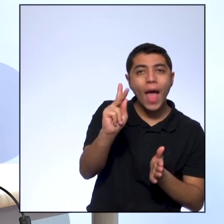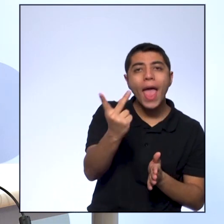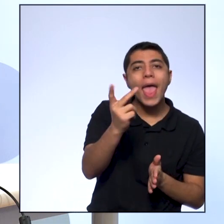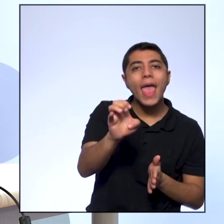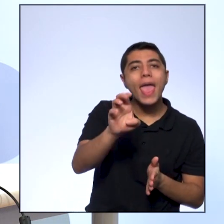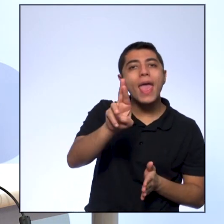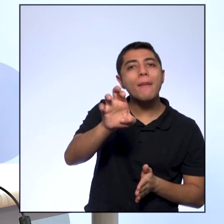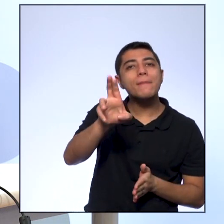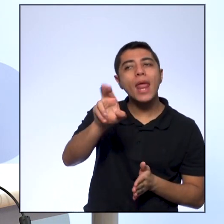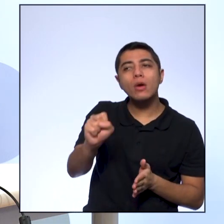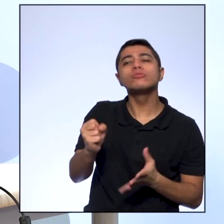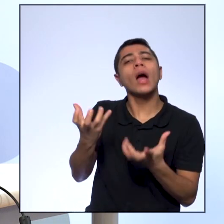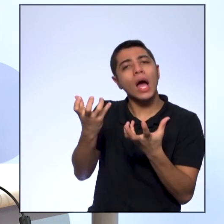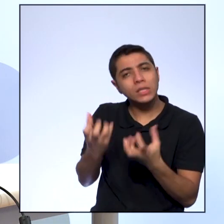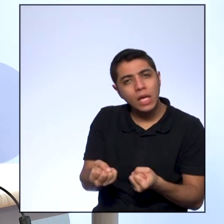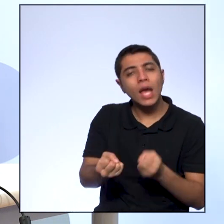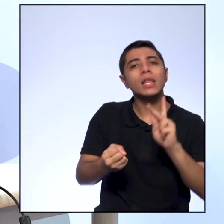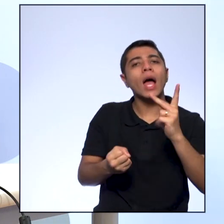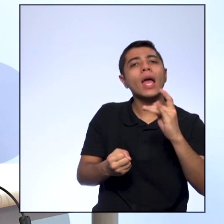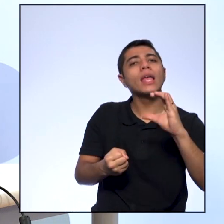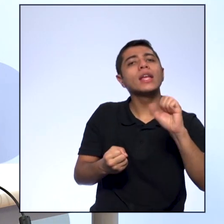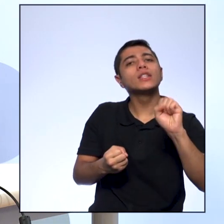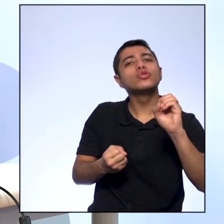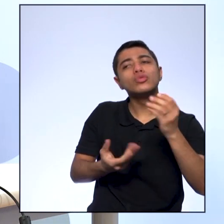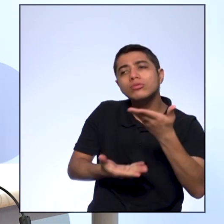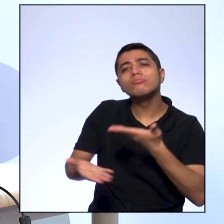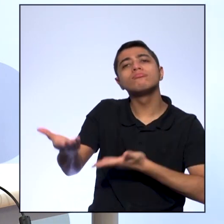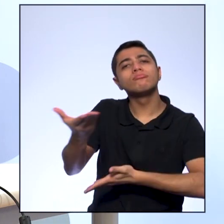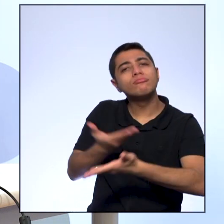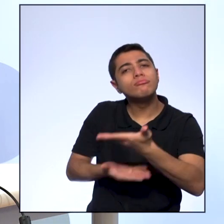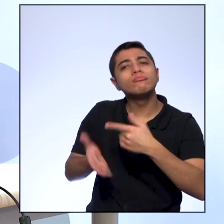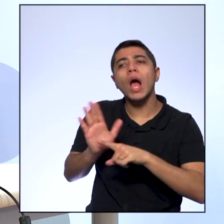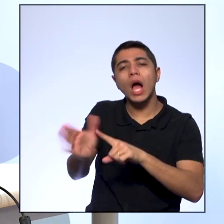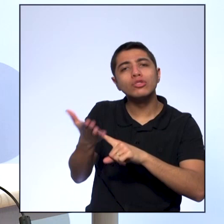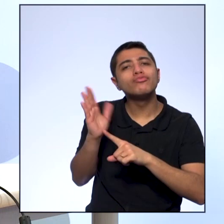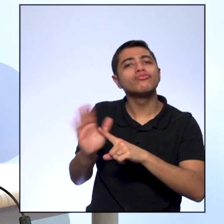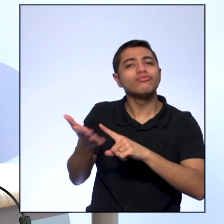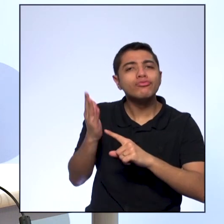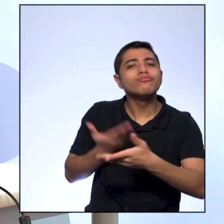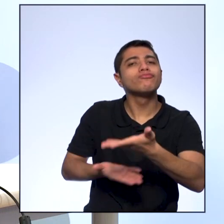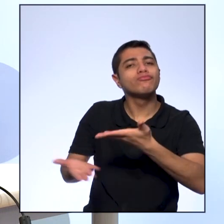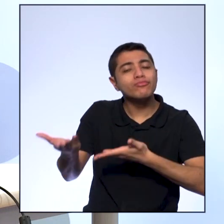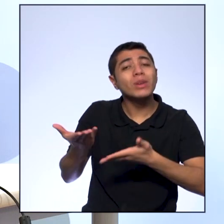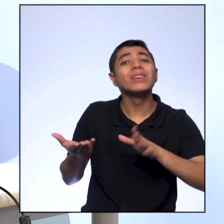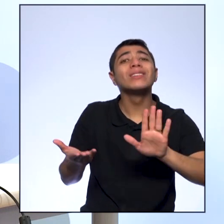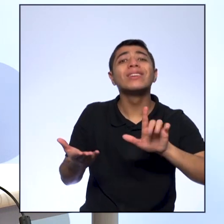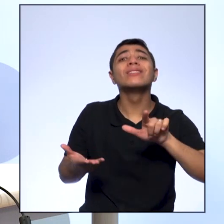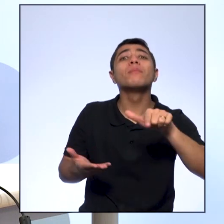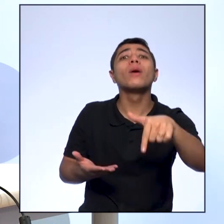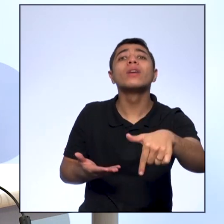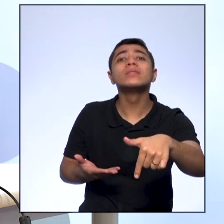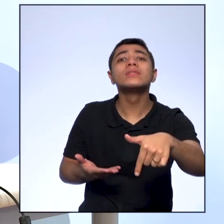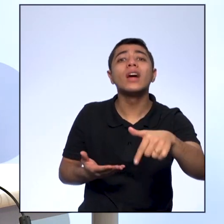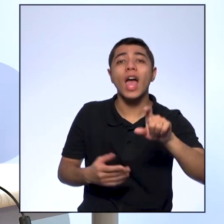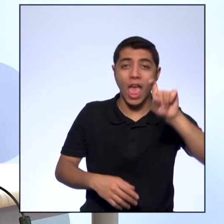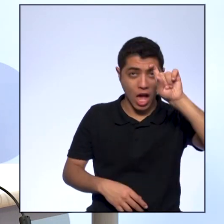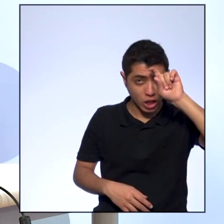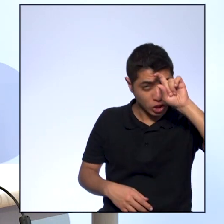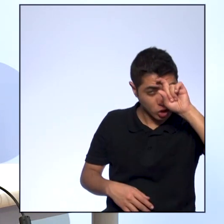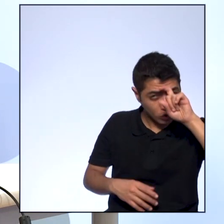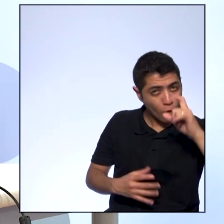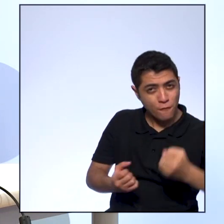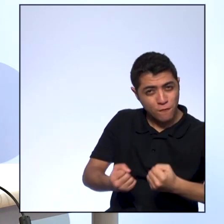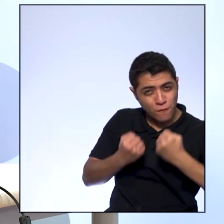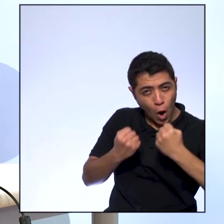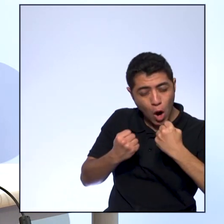escravizados como punição, né? Porque invadiram também o território egípcio junto com os Hicsos,